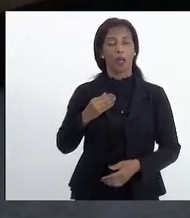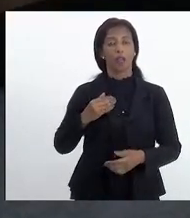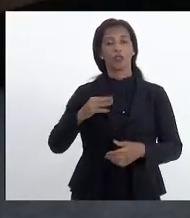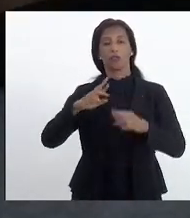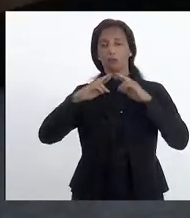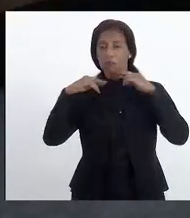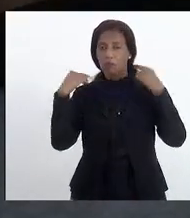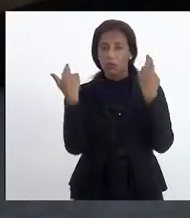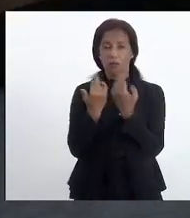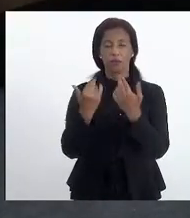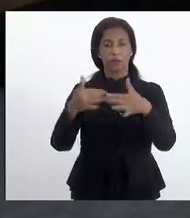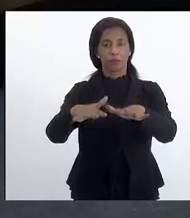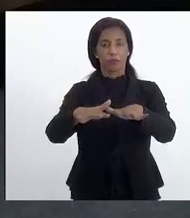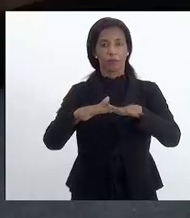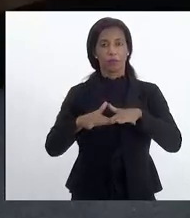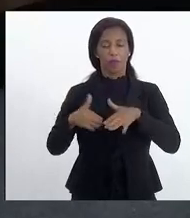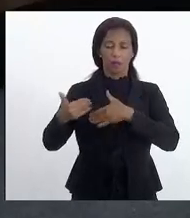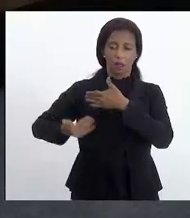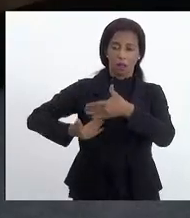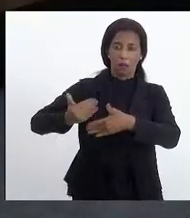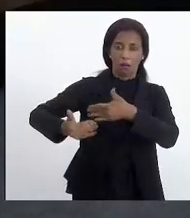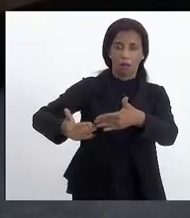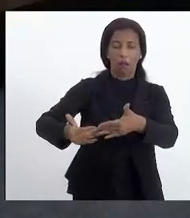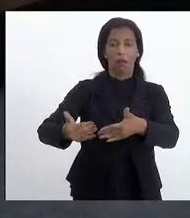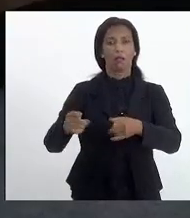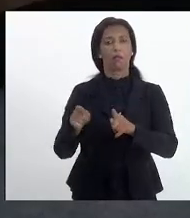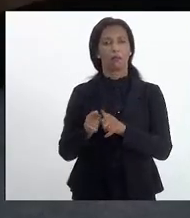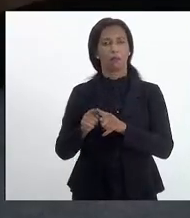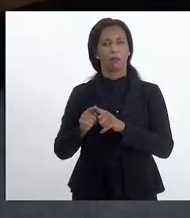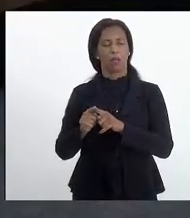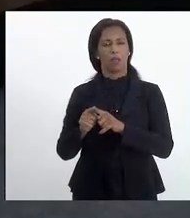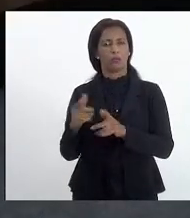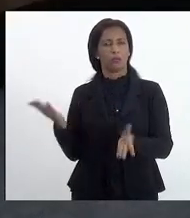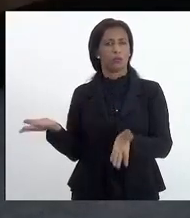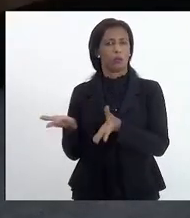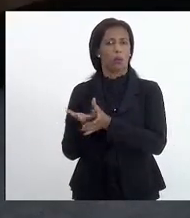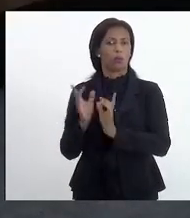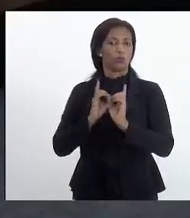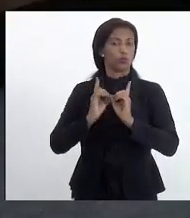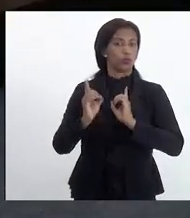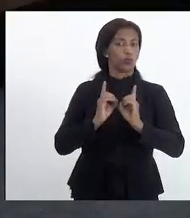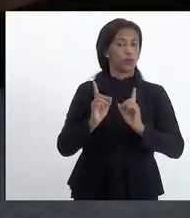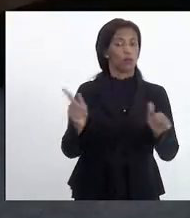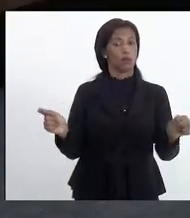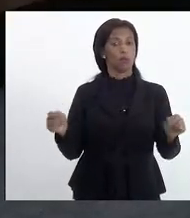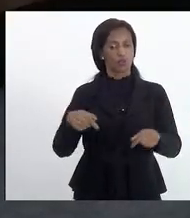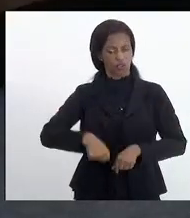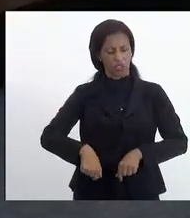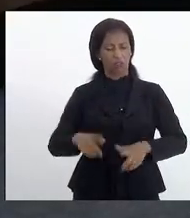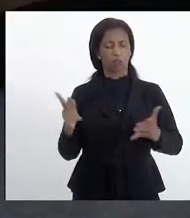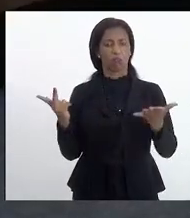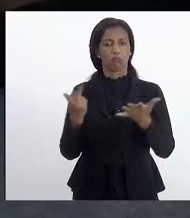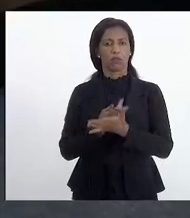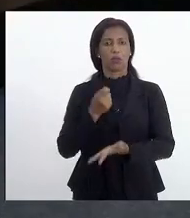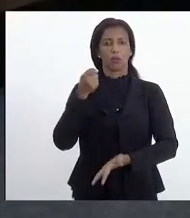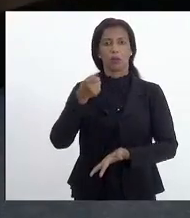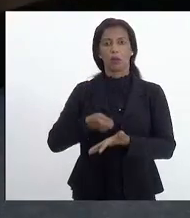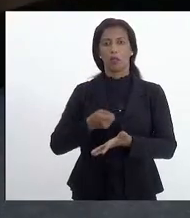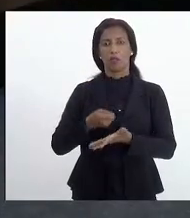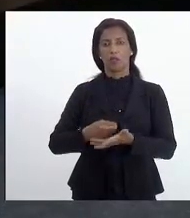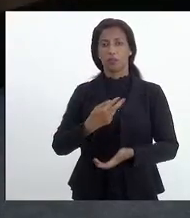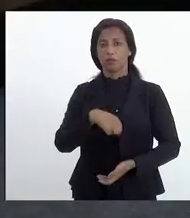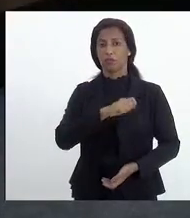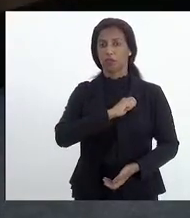audiências públicas e ao longo dos processos de discussão que a gente vai fazer sobre o próximo regime de recuperação